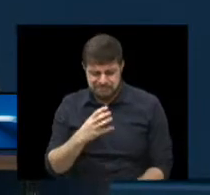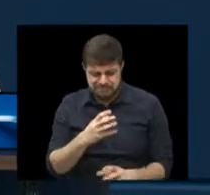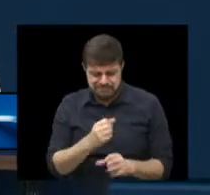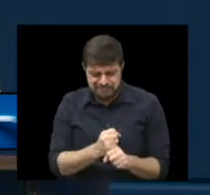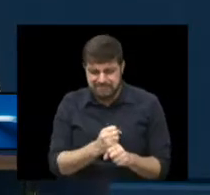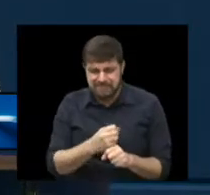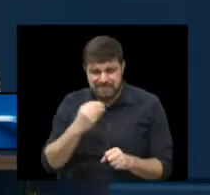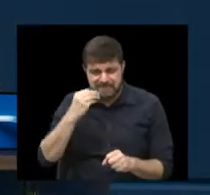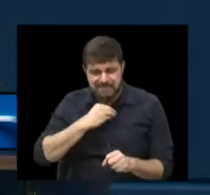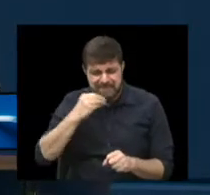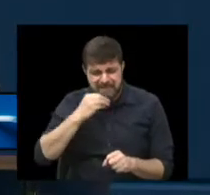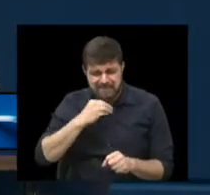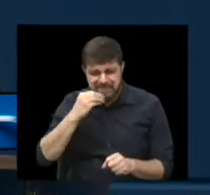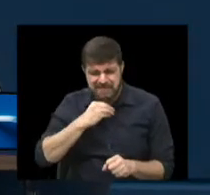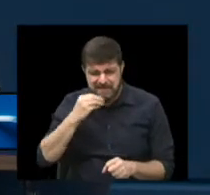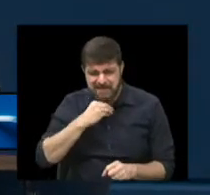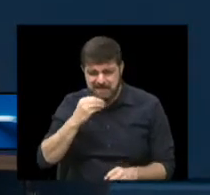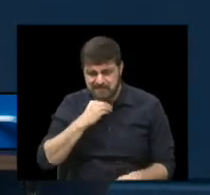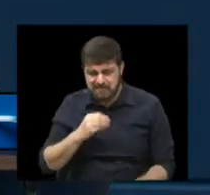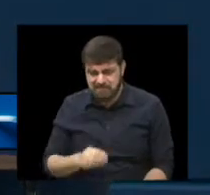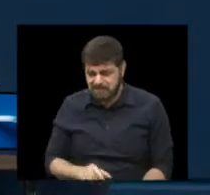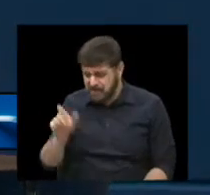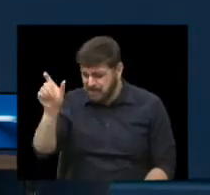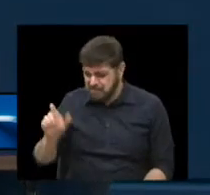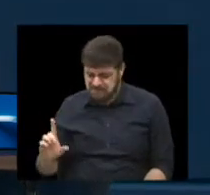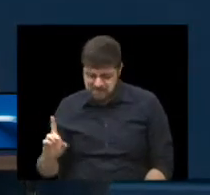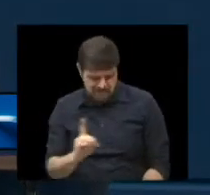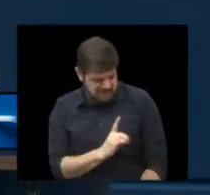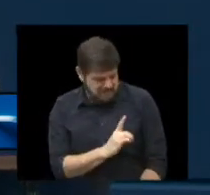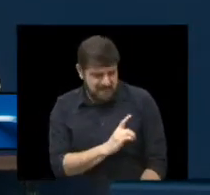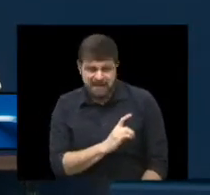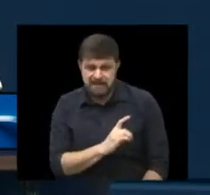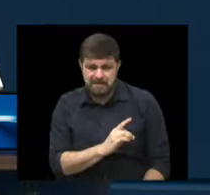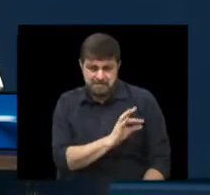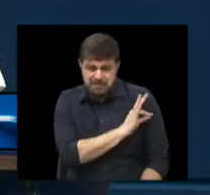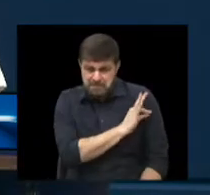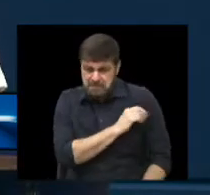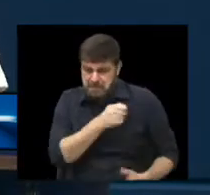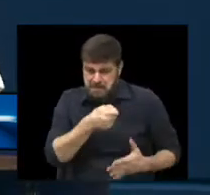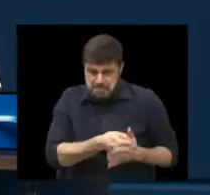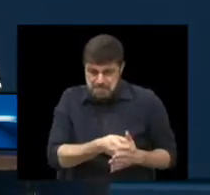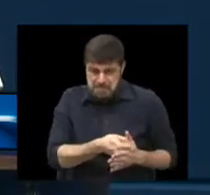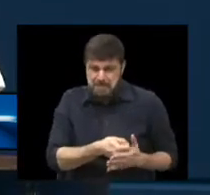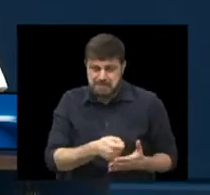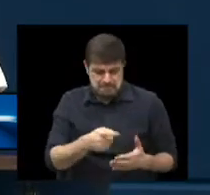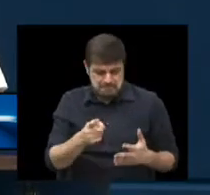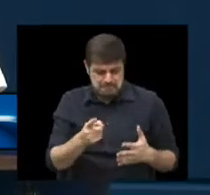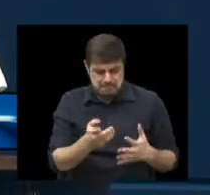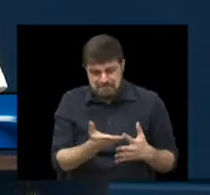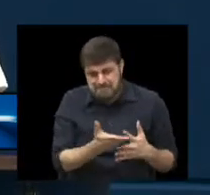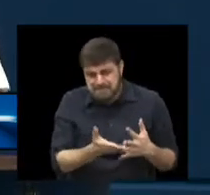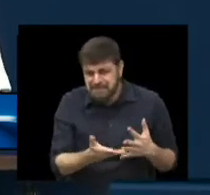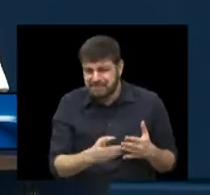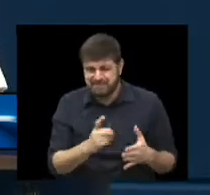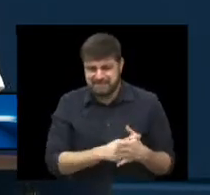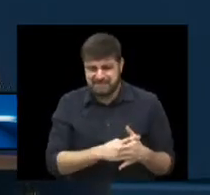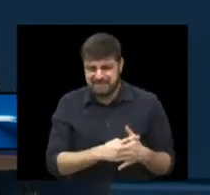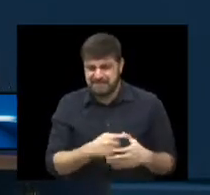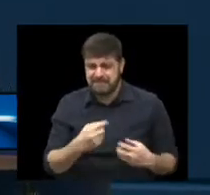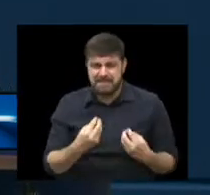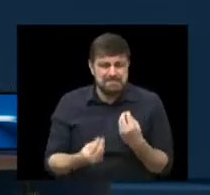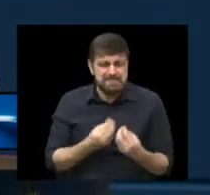porcentagem da arrecadação da dívida diz respeito mais num processo de ineficiência da cobrança, que precisaria